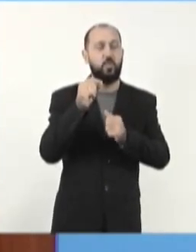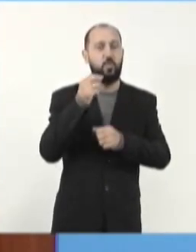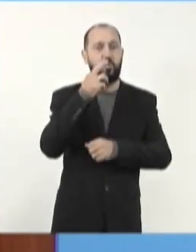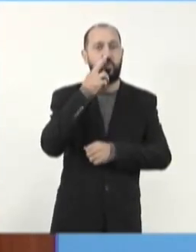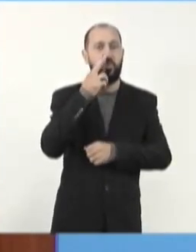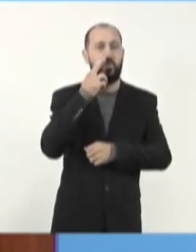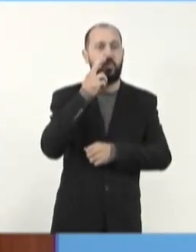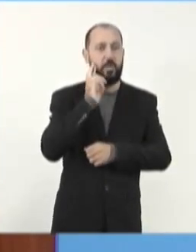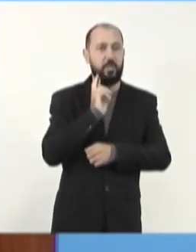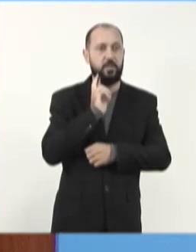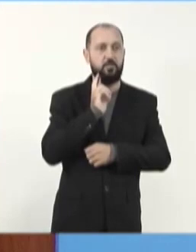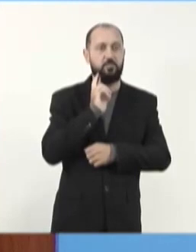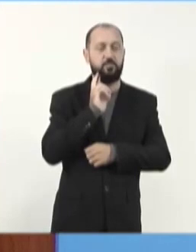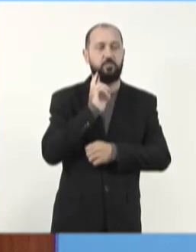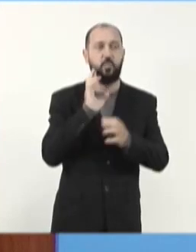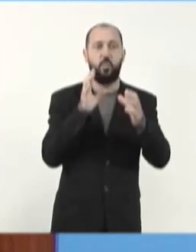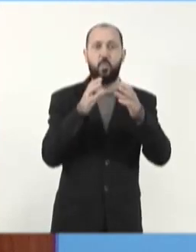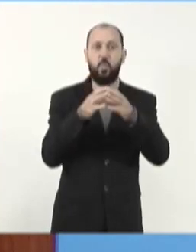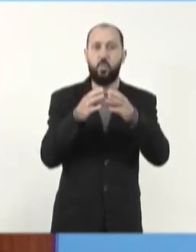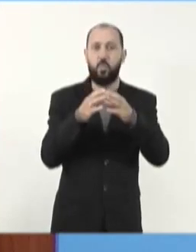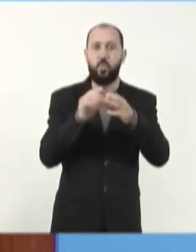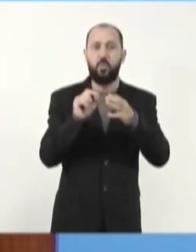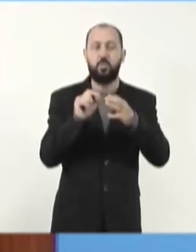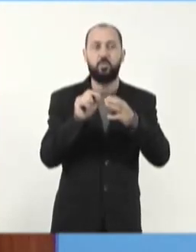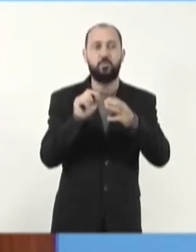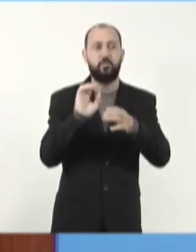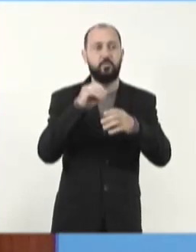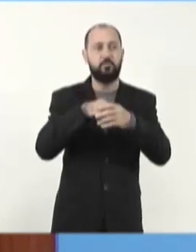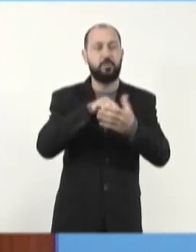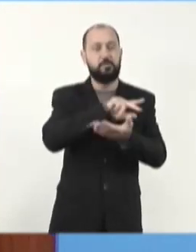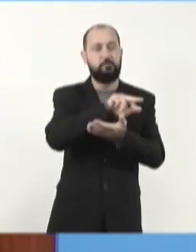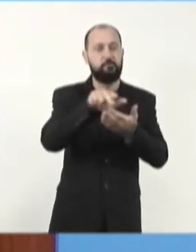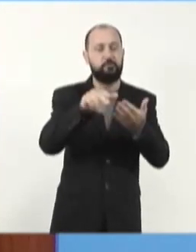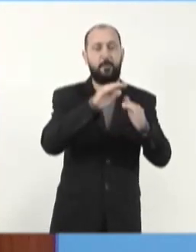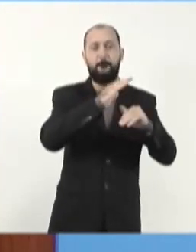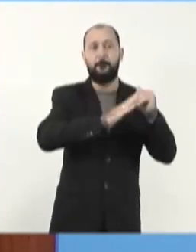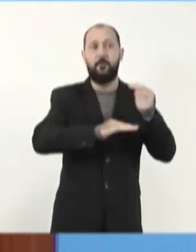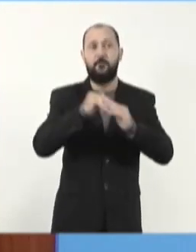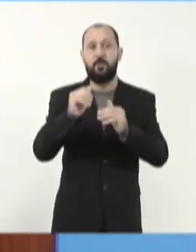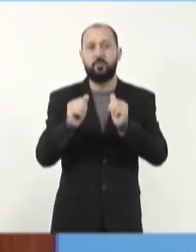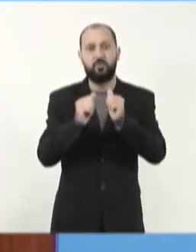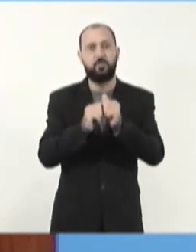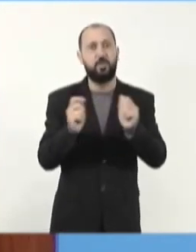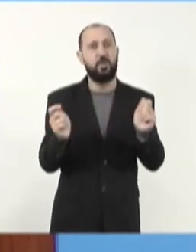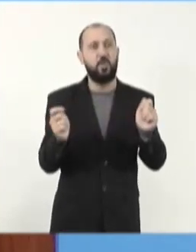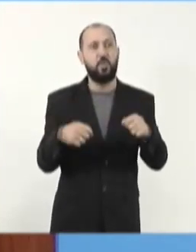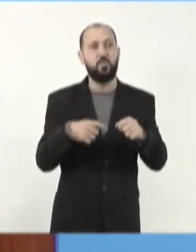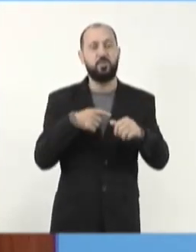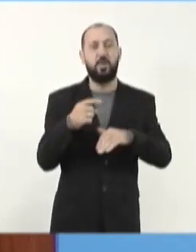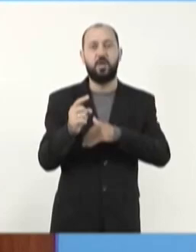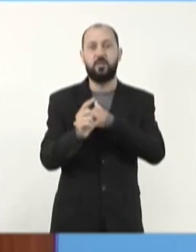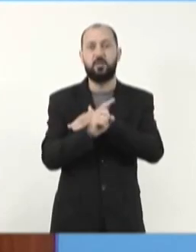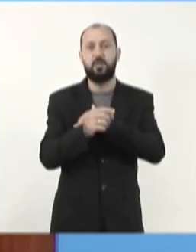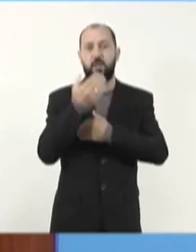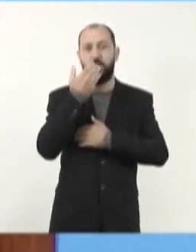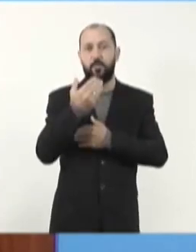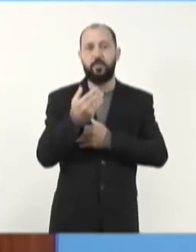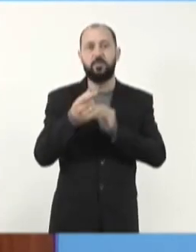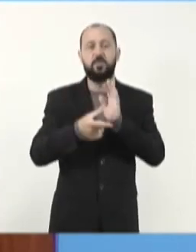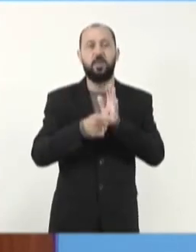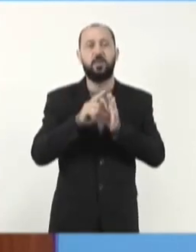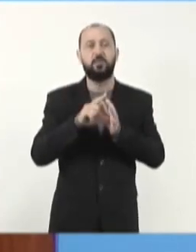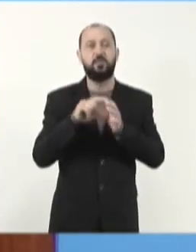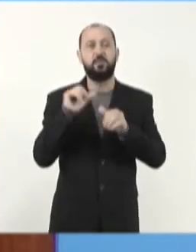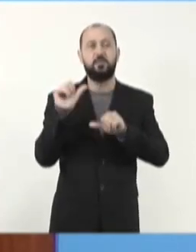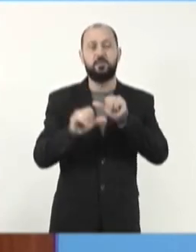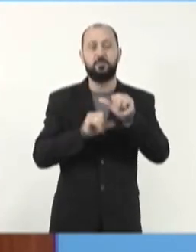reforçado a equipe, uma equipe multissetorial dentro desse setor da Secretaria de Saúde, para que possa atender essa demanda antes